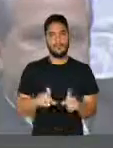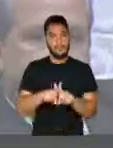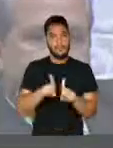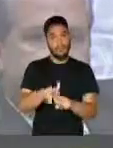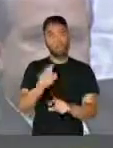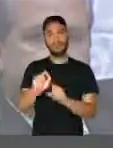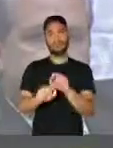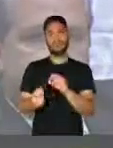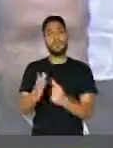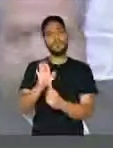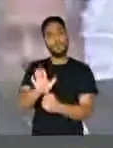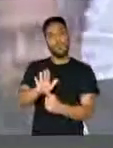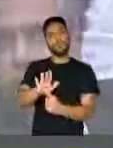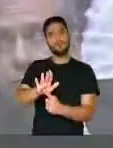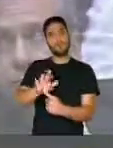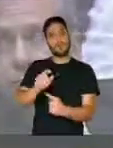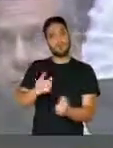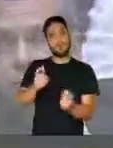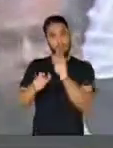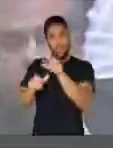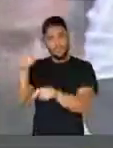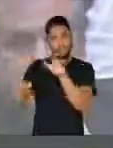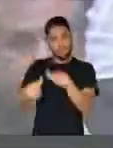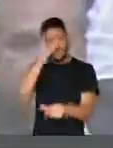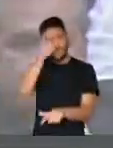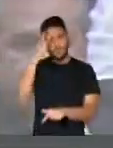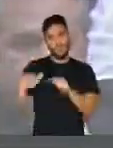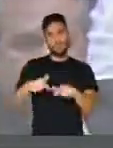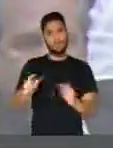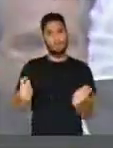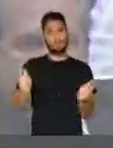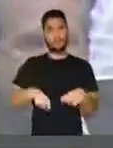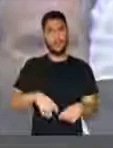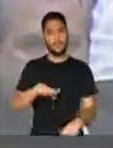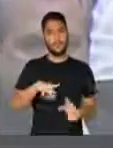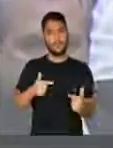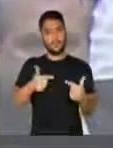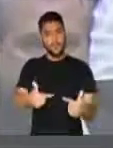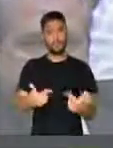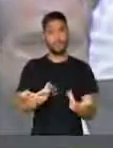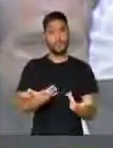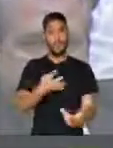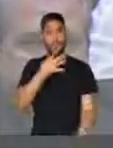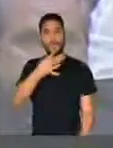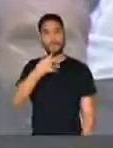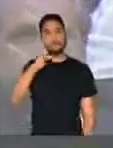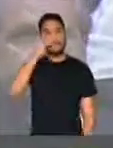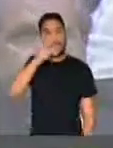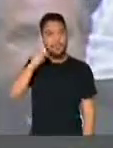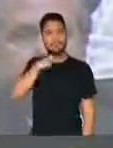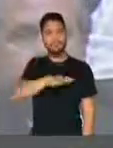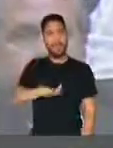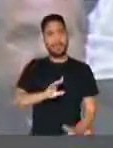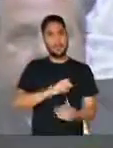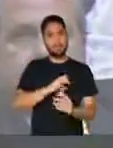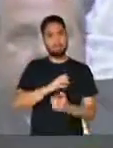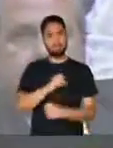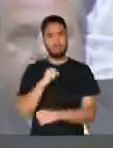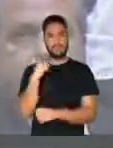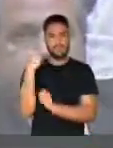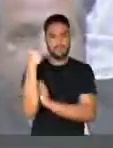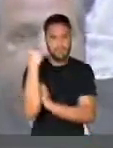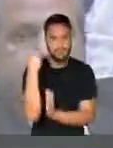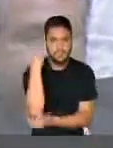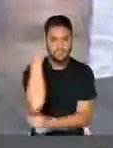demonstrando os trabalhadores a sua capacidade de luta, a sua compreensão política sobre o momento, mas, sobretudo, resistindo à